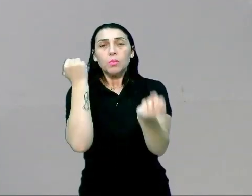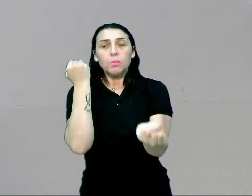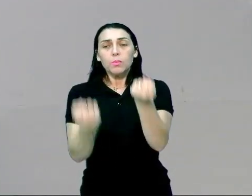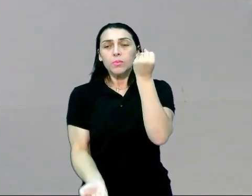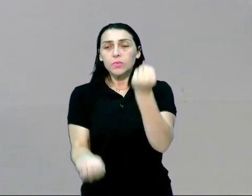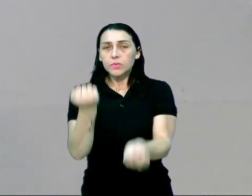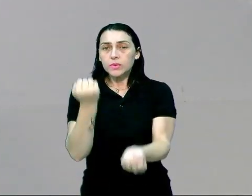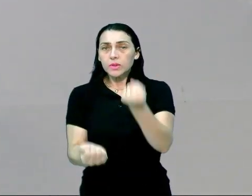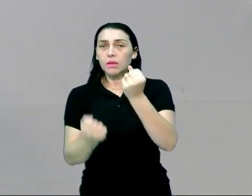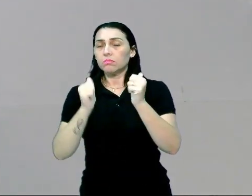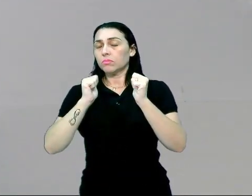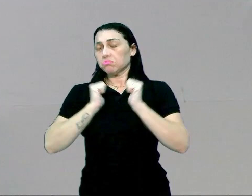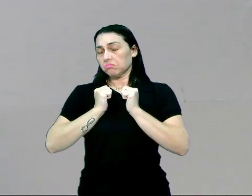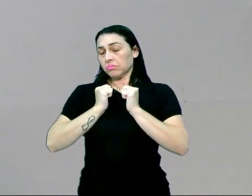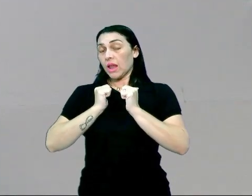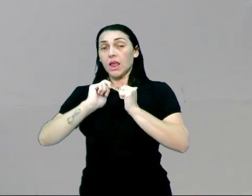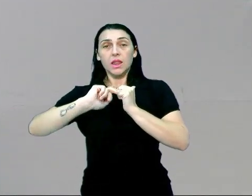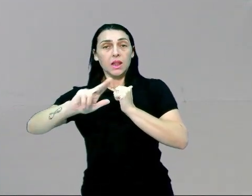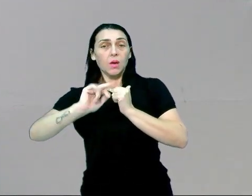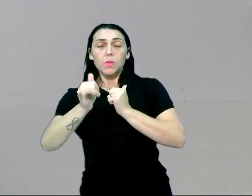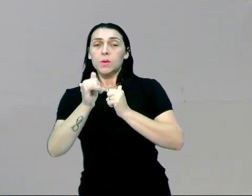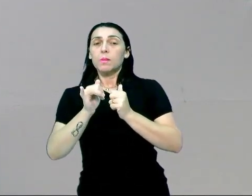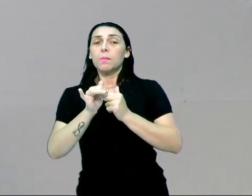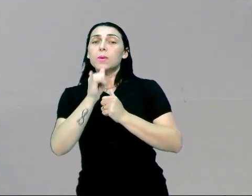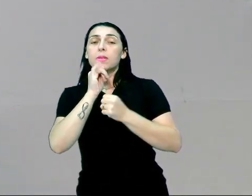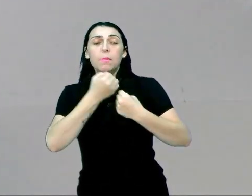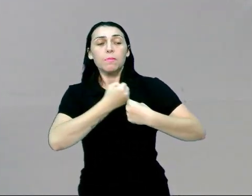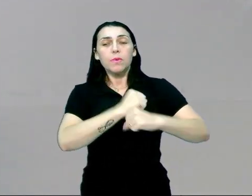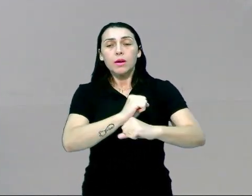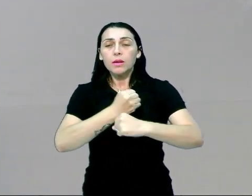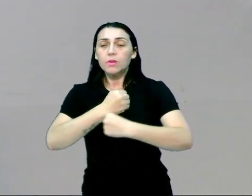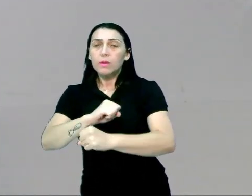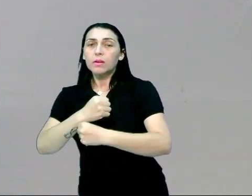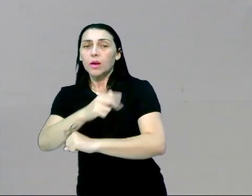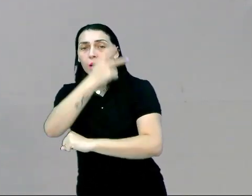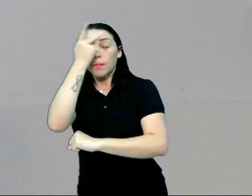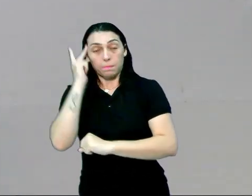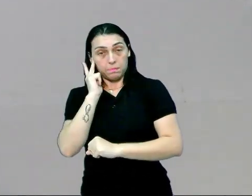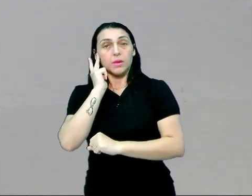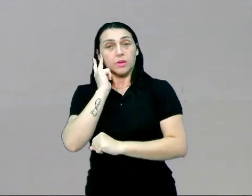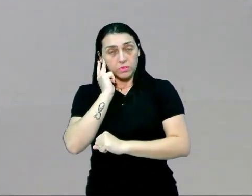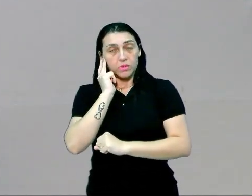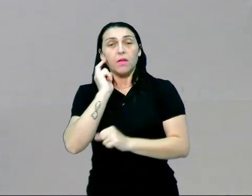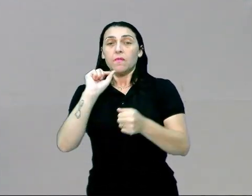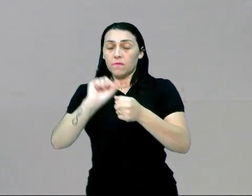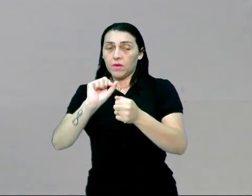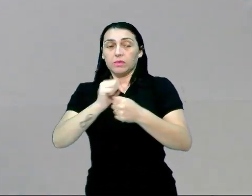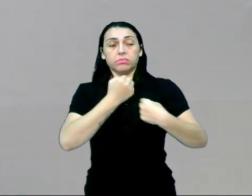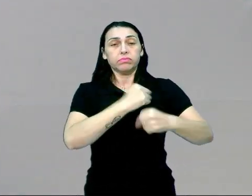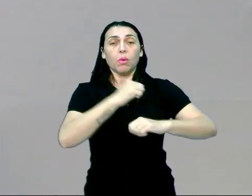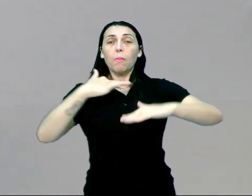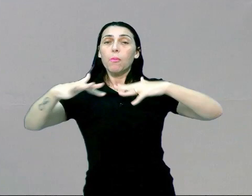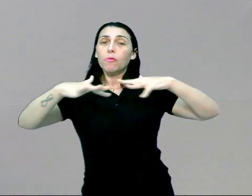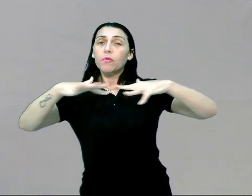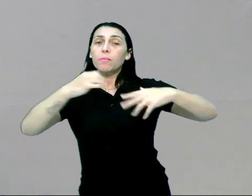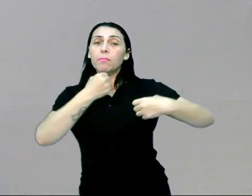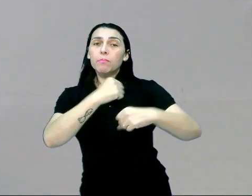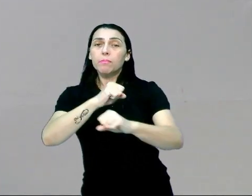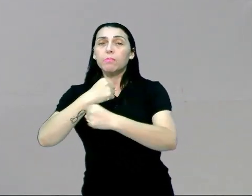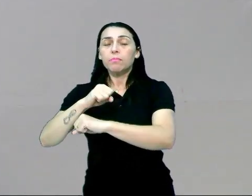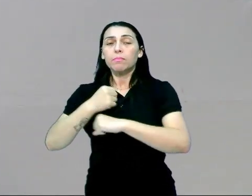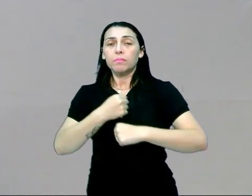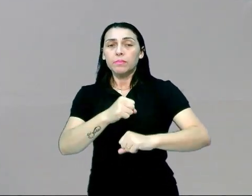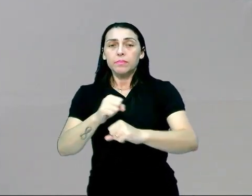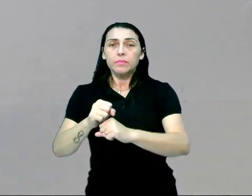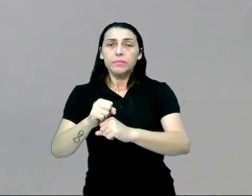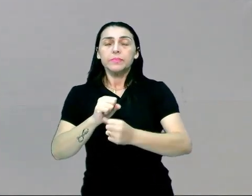que eu sou sedentário. Não, o simples, por exemplo, varrer de uma casa, uma pessoa está ativa, porque ela está realizando uma atividade, que a gente já definiu